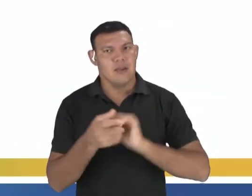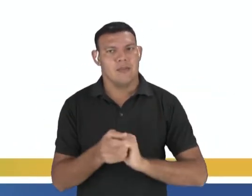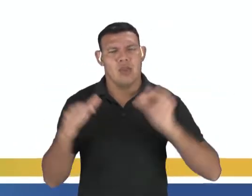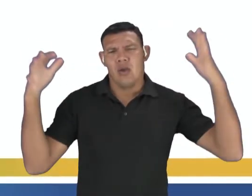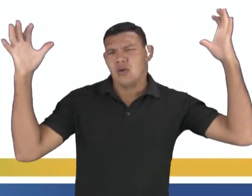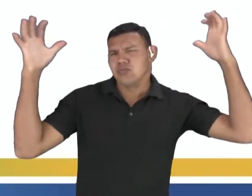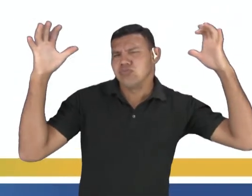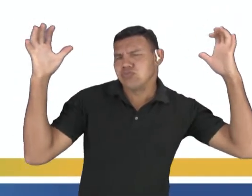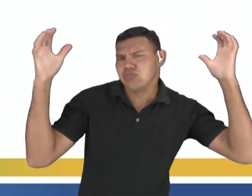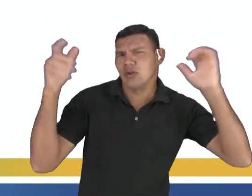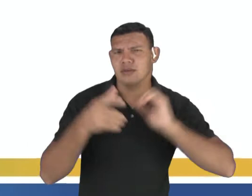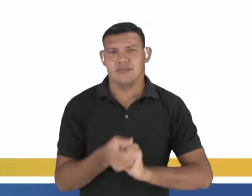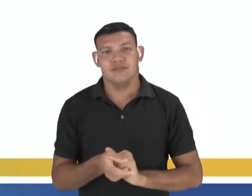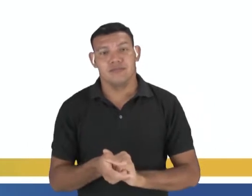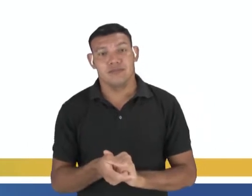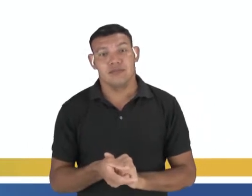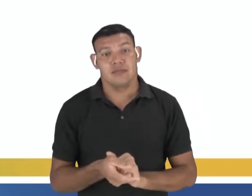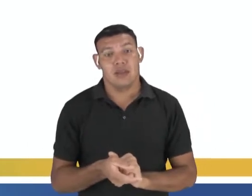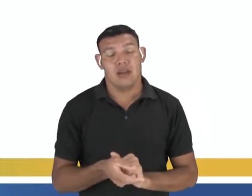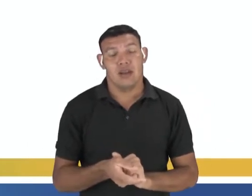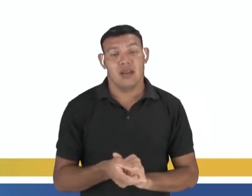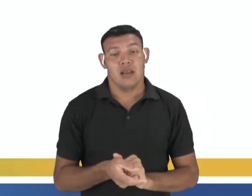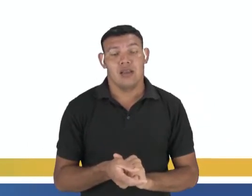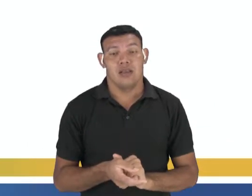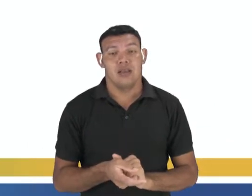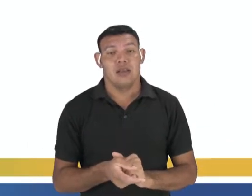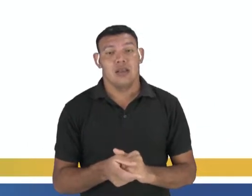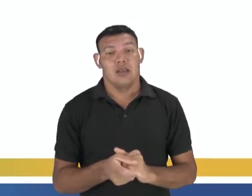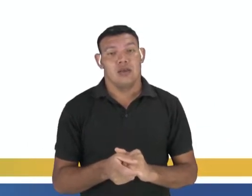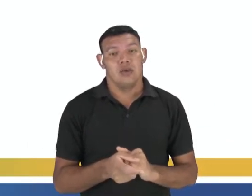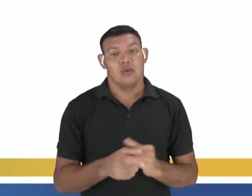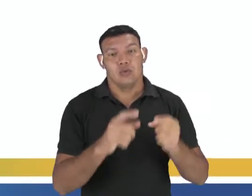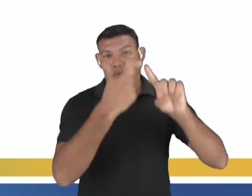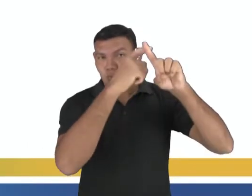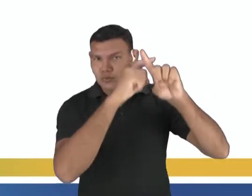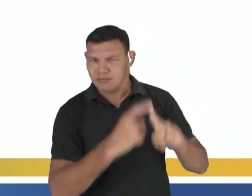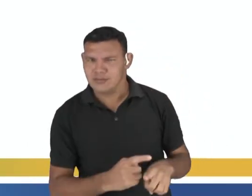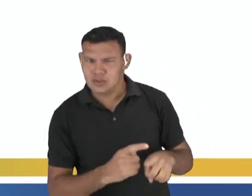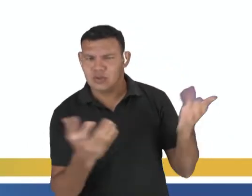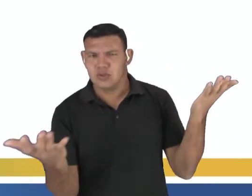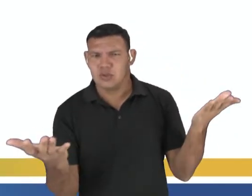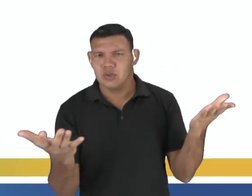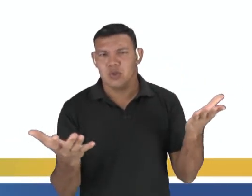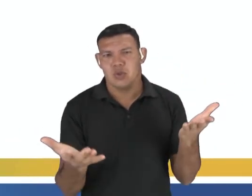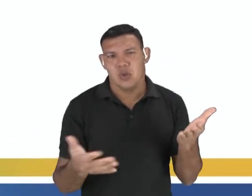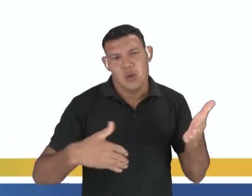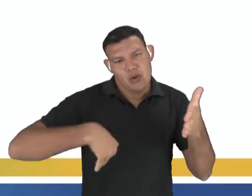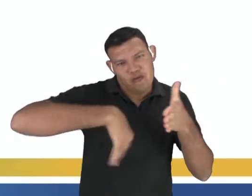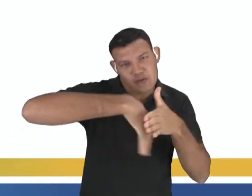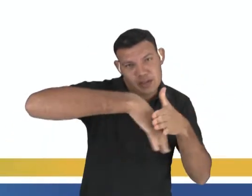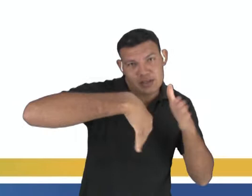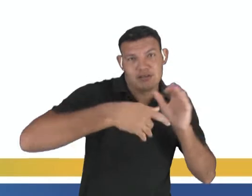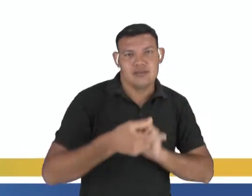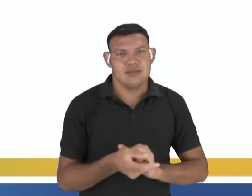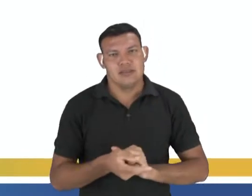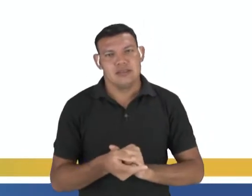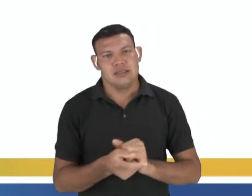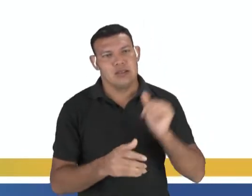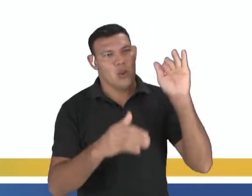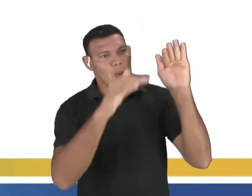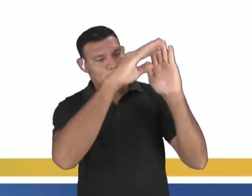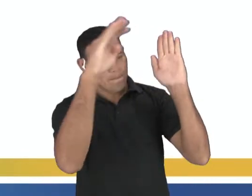seguinte. Na reta final de um campeonato brasileiro de futebol, alguns matemáticos calculam as chances de